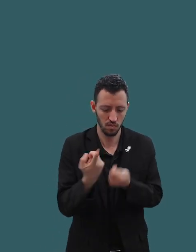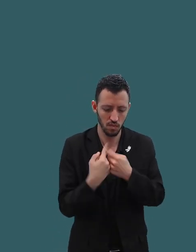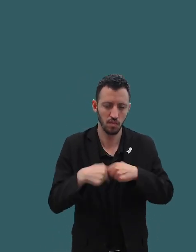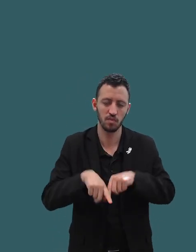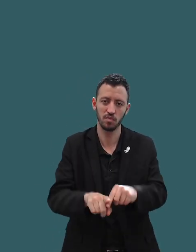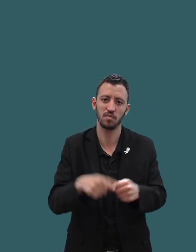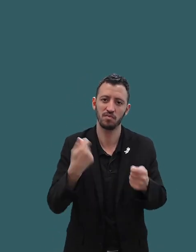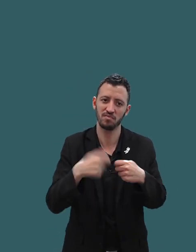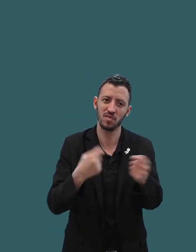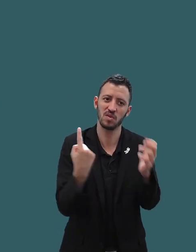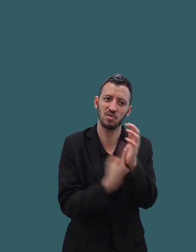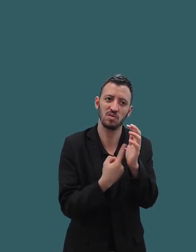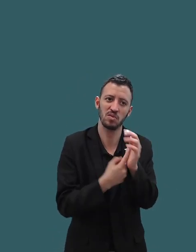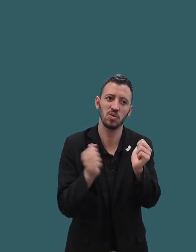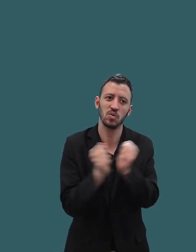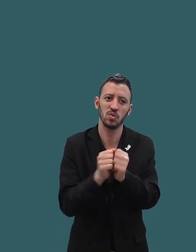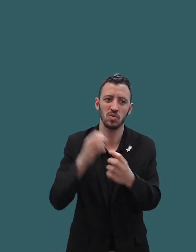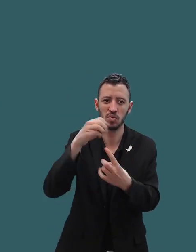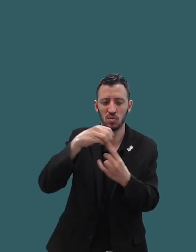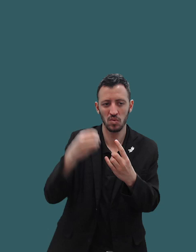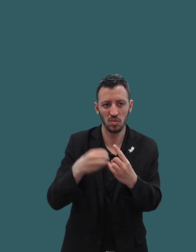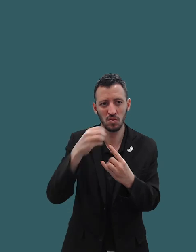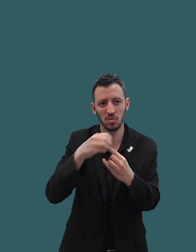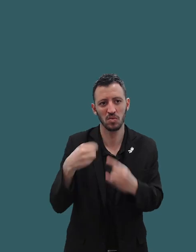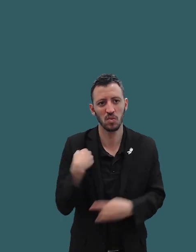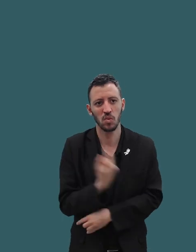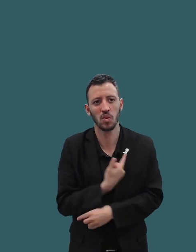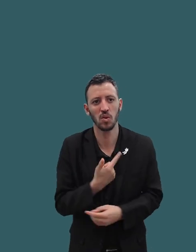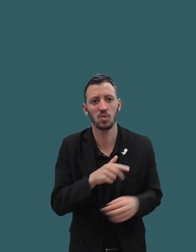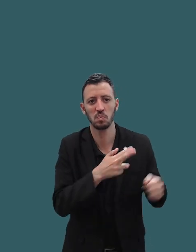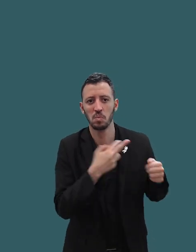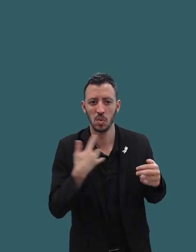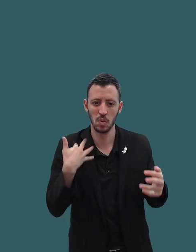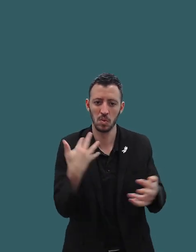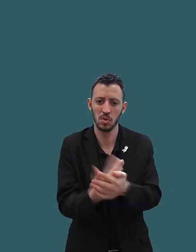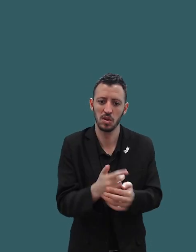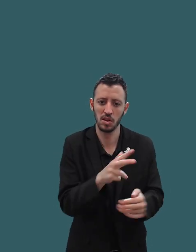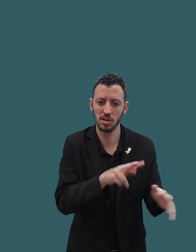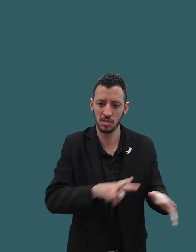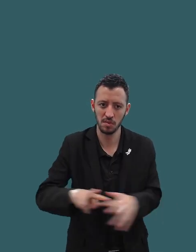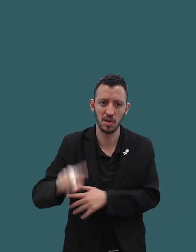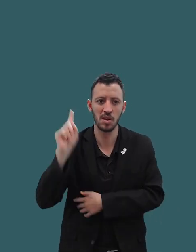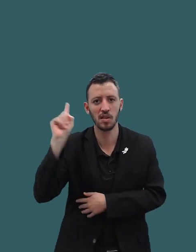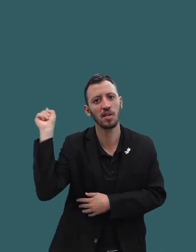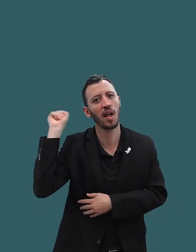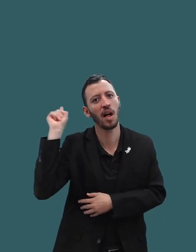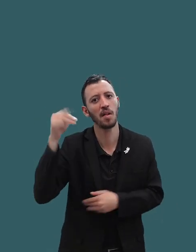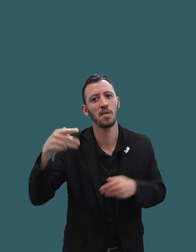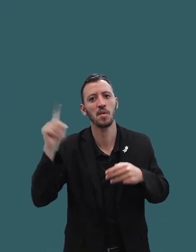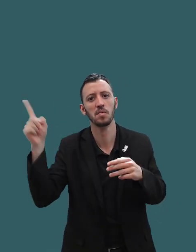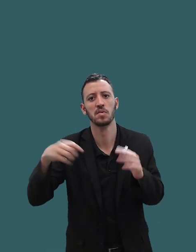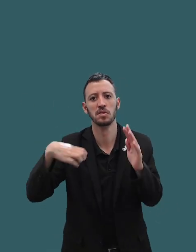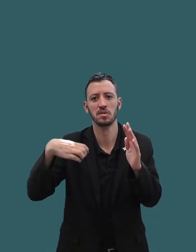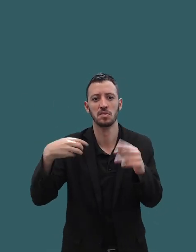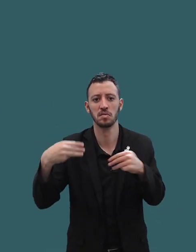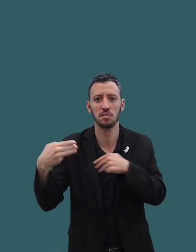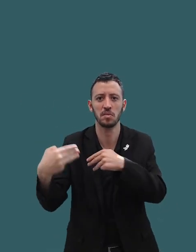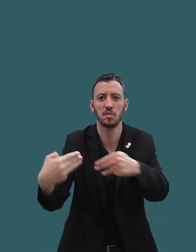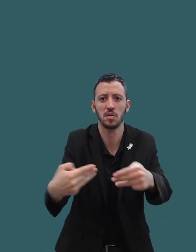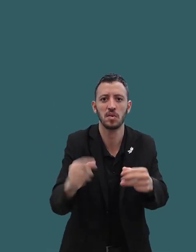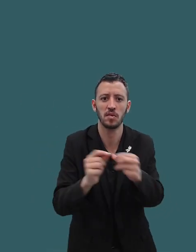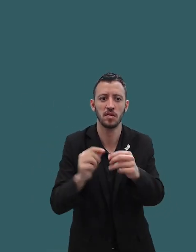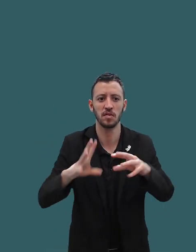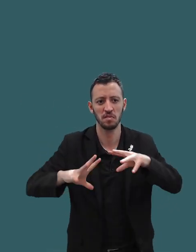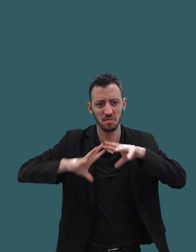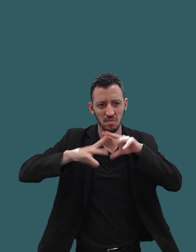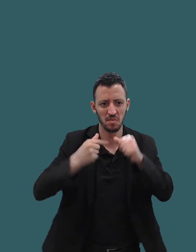nós queremos contar com a Fiocruz durante a nossa semana, que vai ser na Esplanada dos Ministérios. Nós queremos botar para